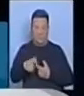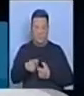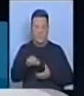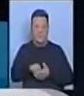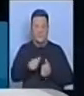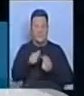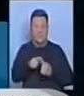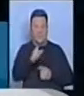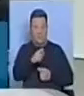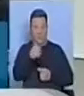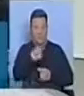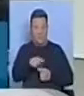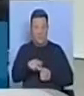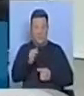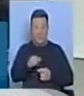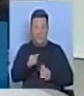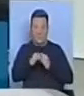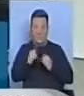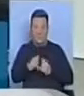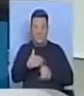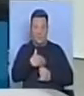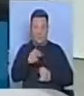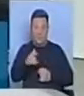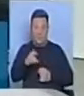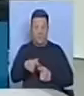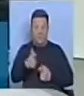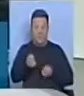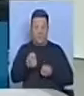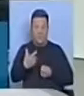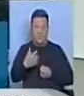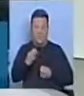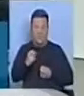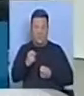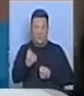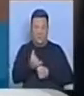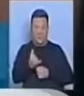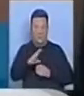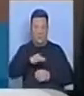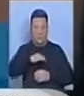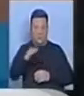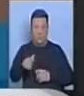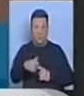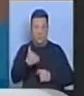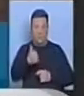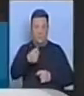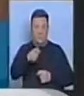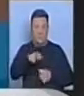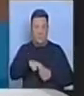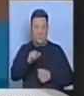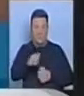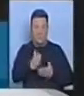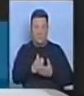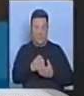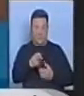Unido, a Federação Internacional de Saúde Ambiental é uma organização que integra 43 instituições mundiais e 25 membros académicos,